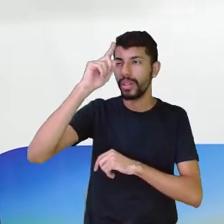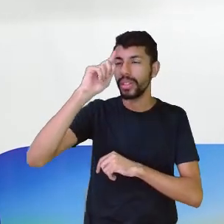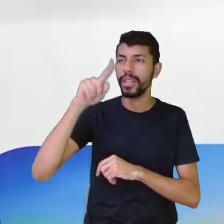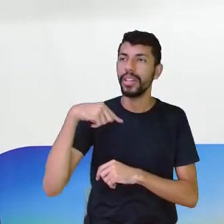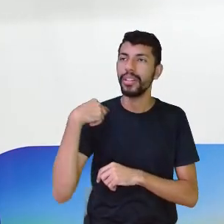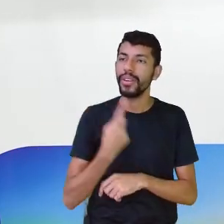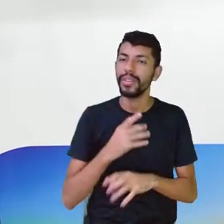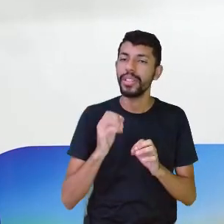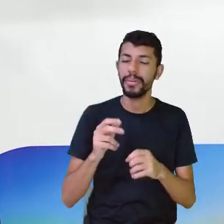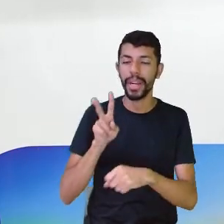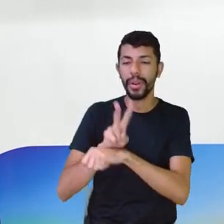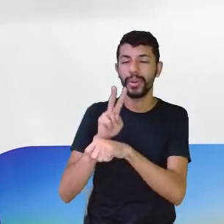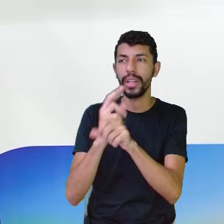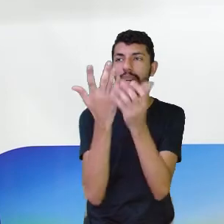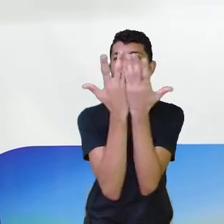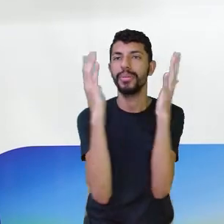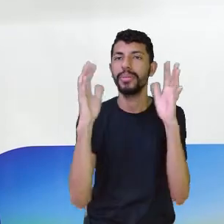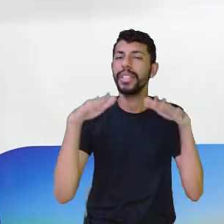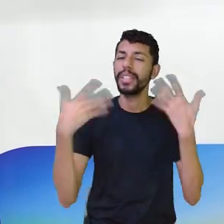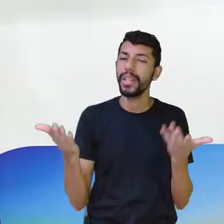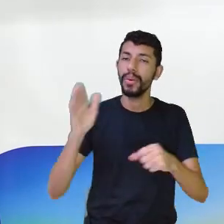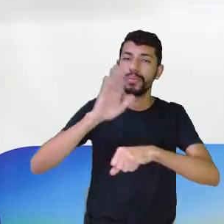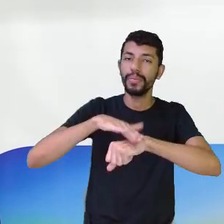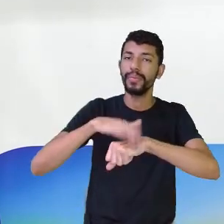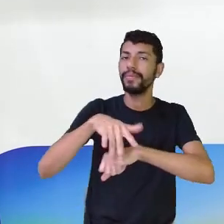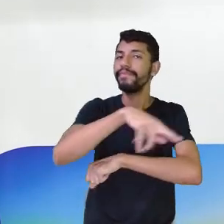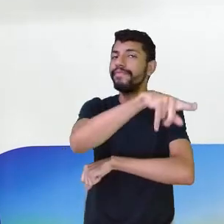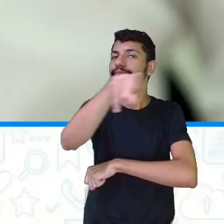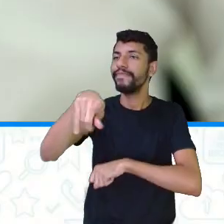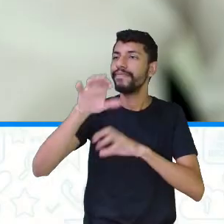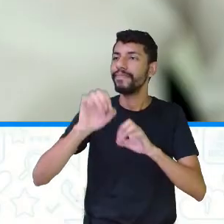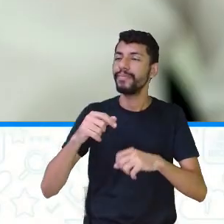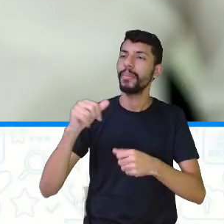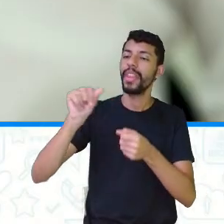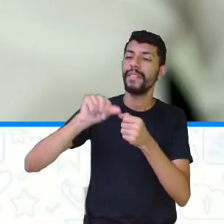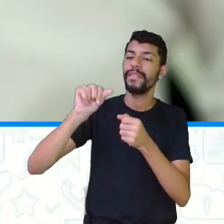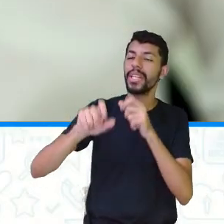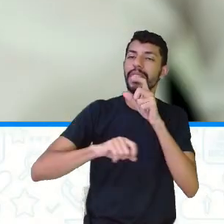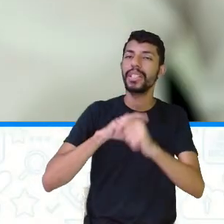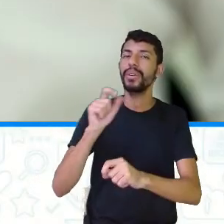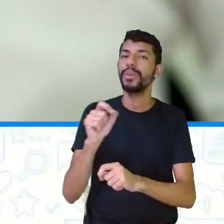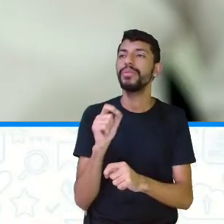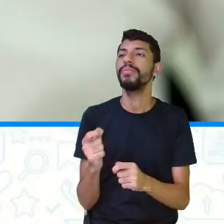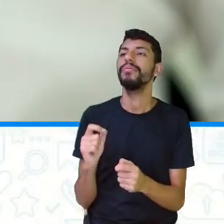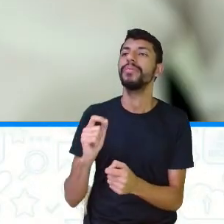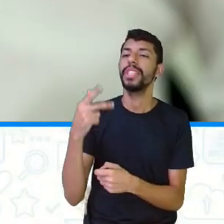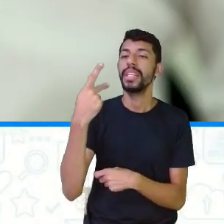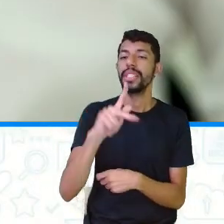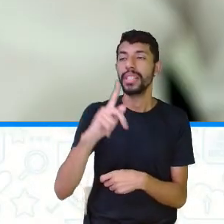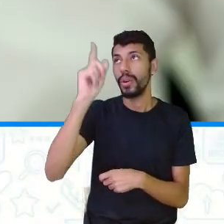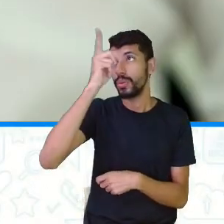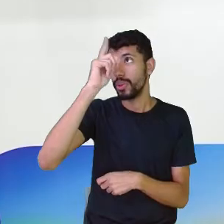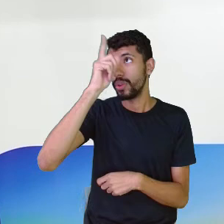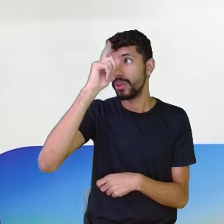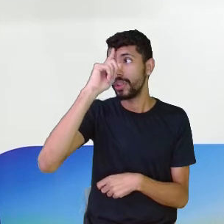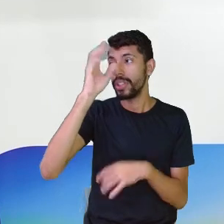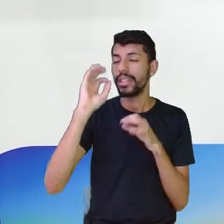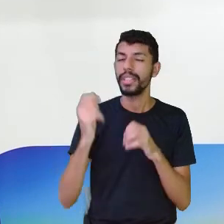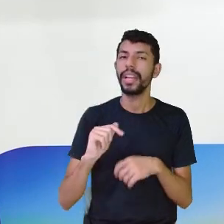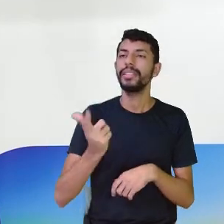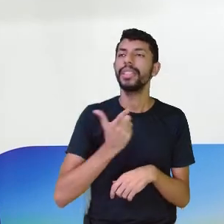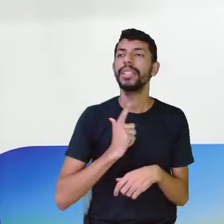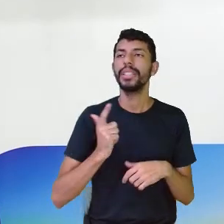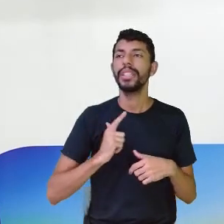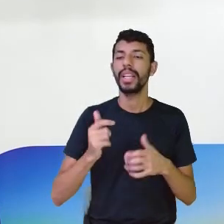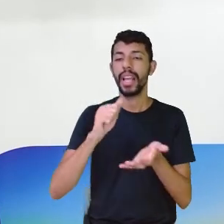para preservar o meio ambiente. Então agora é com você. É fazer com que o seu dia a dia você tenha